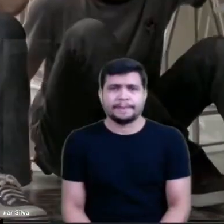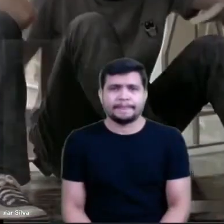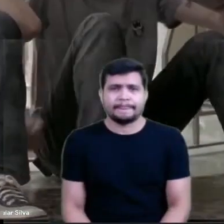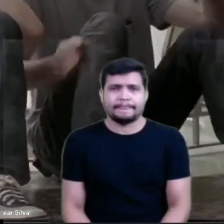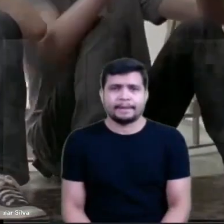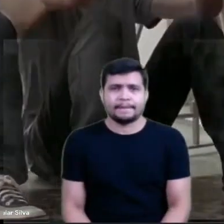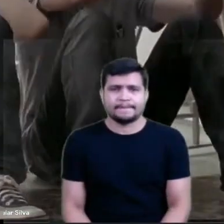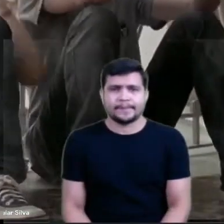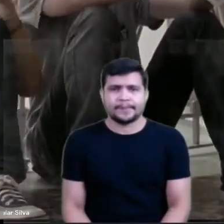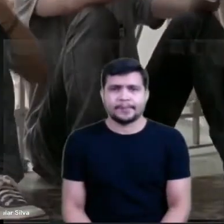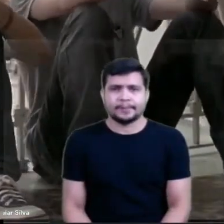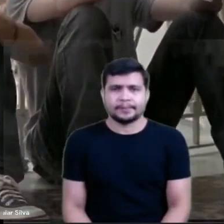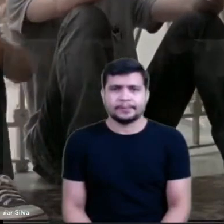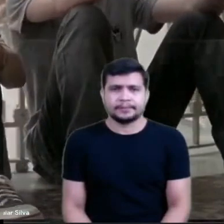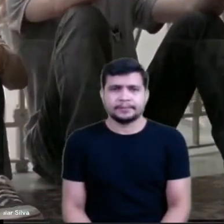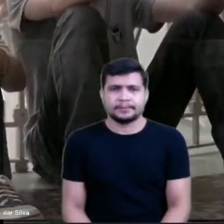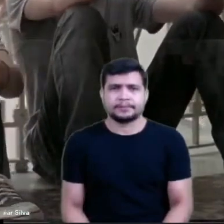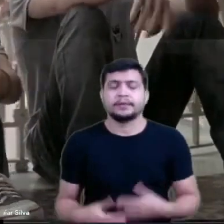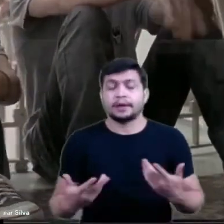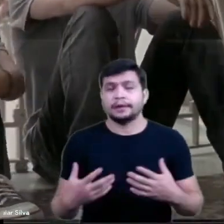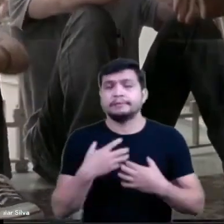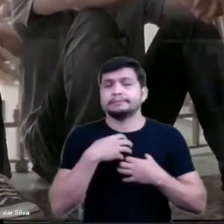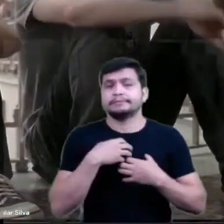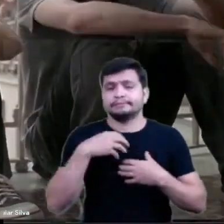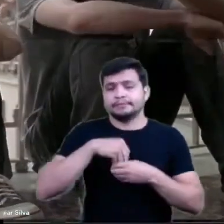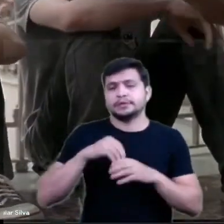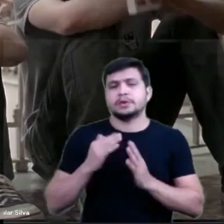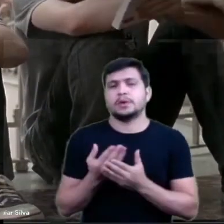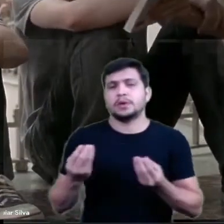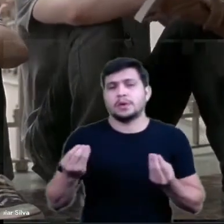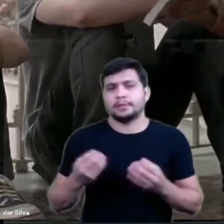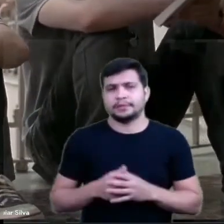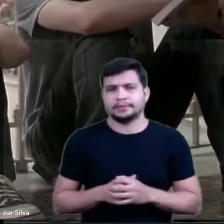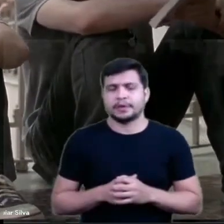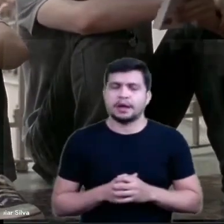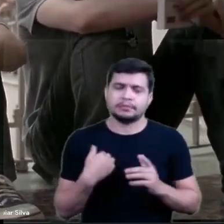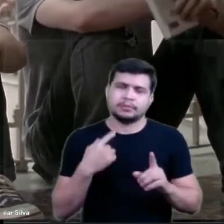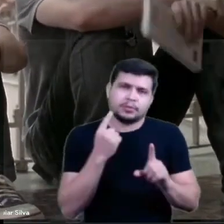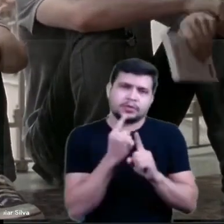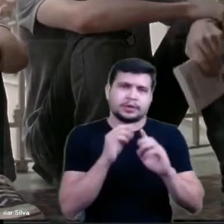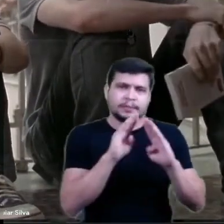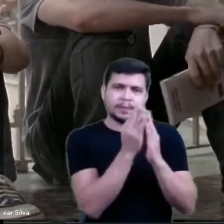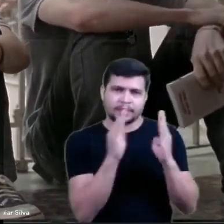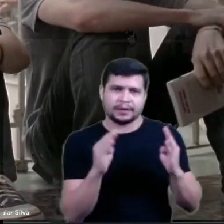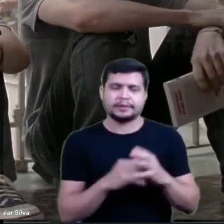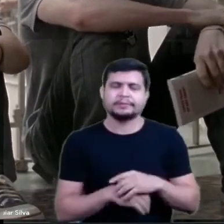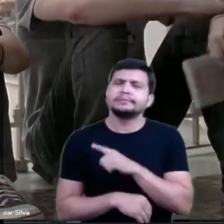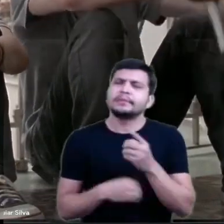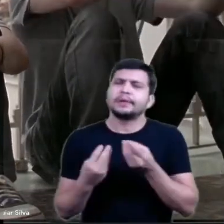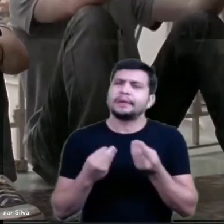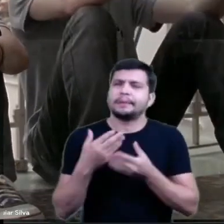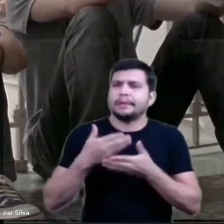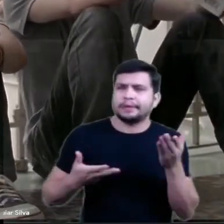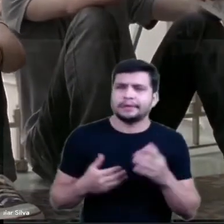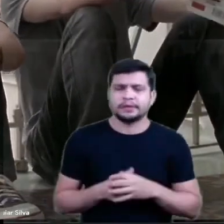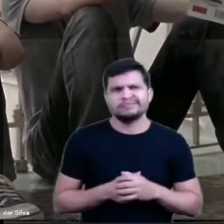E aí? Já tá conseguindo se achar na escola? Biblioteca eu já encontrei. Vocês foram bem na prova? Ah, acho que